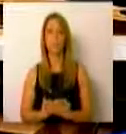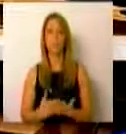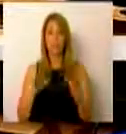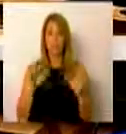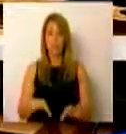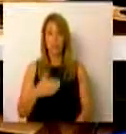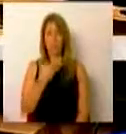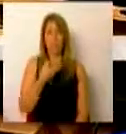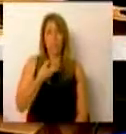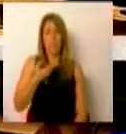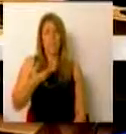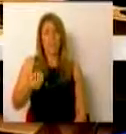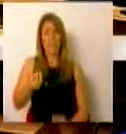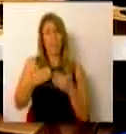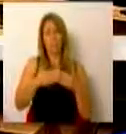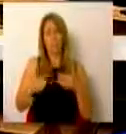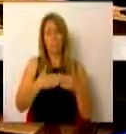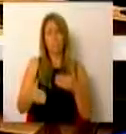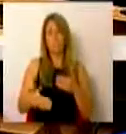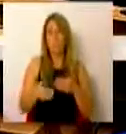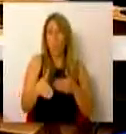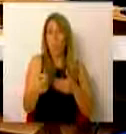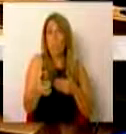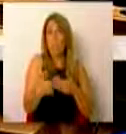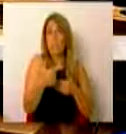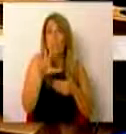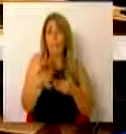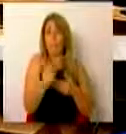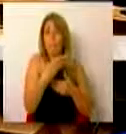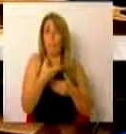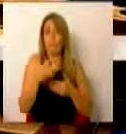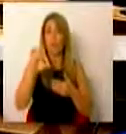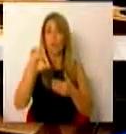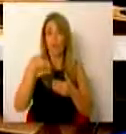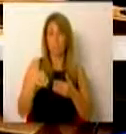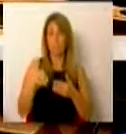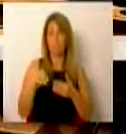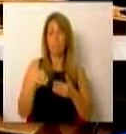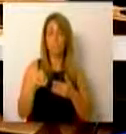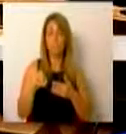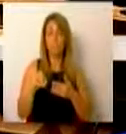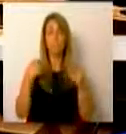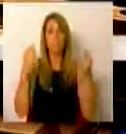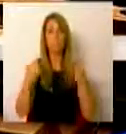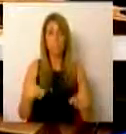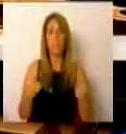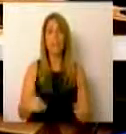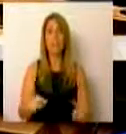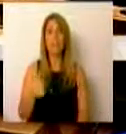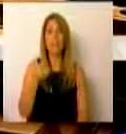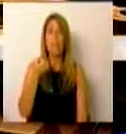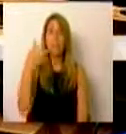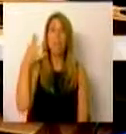década de 70, perto de 1980, para ser mais específico, tinha cerca de 50 mil